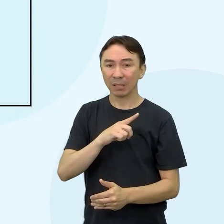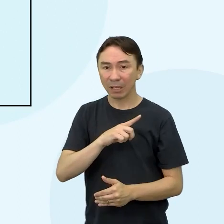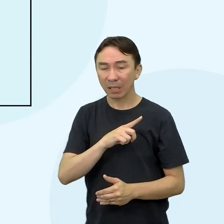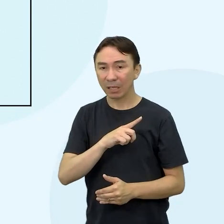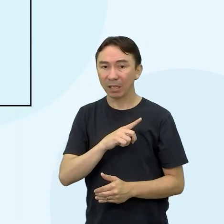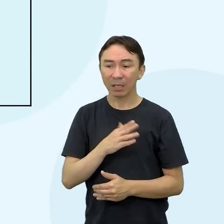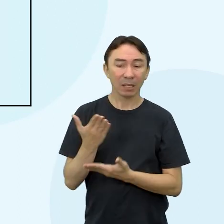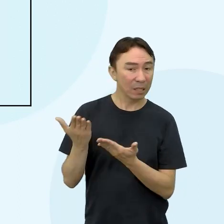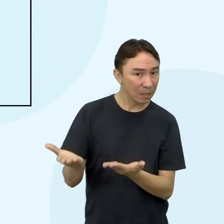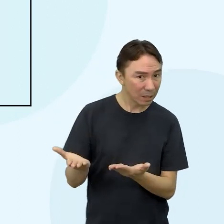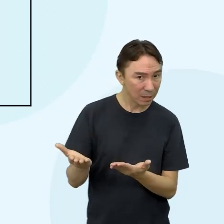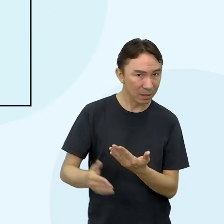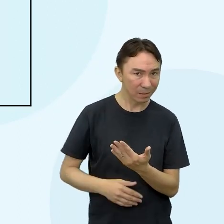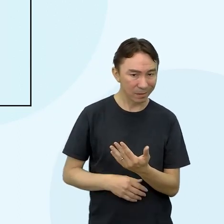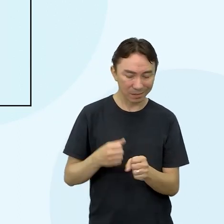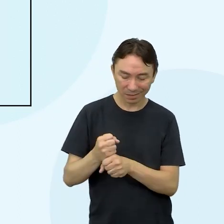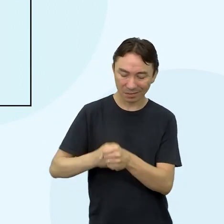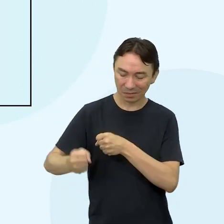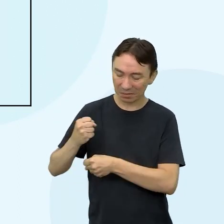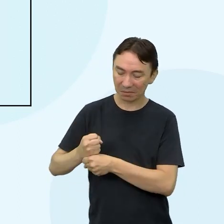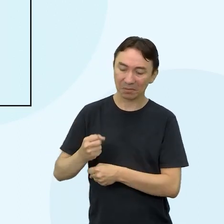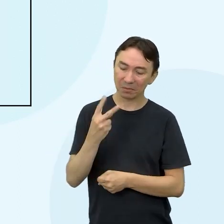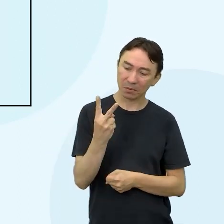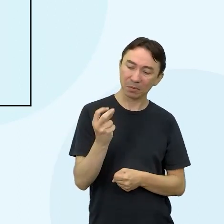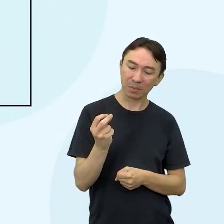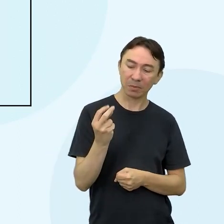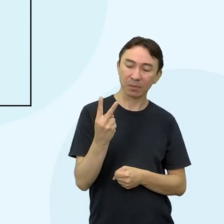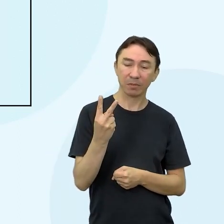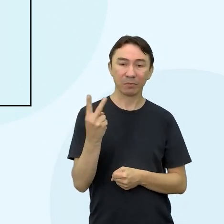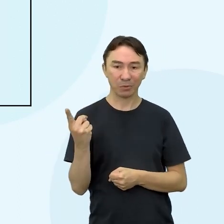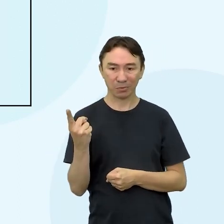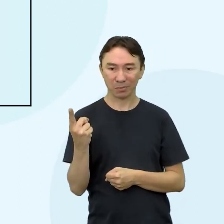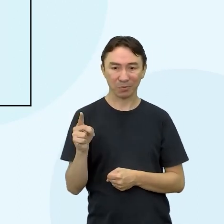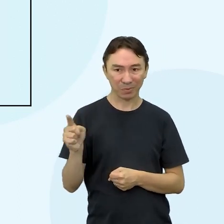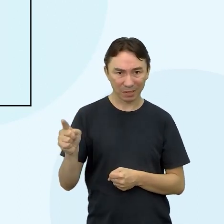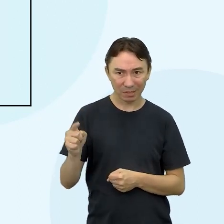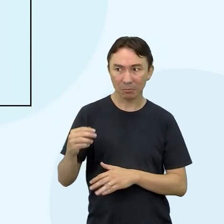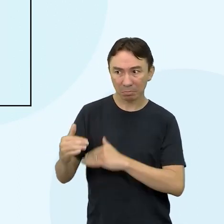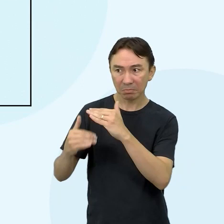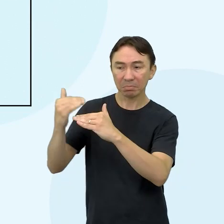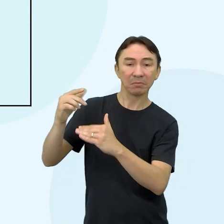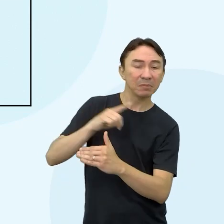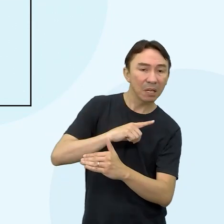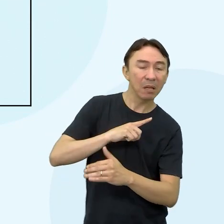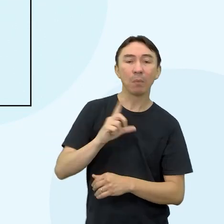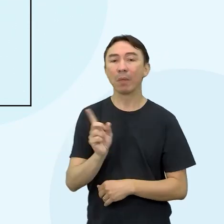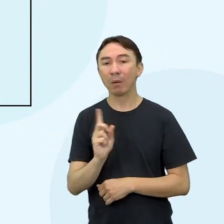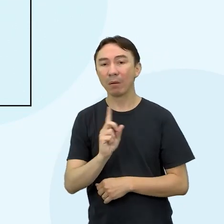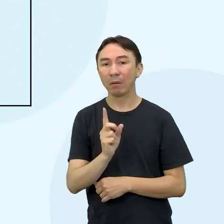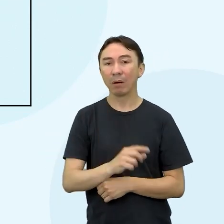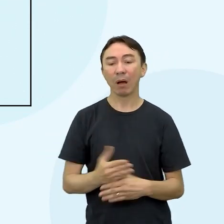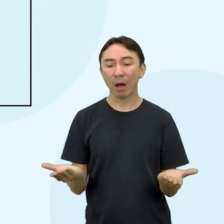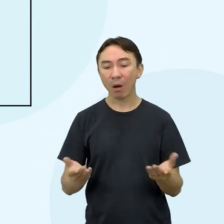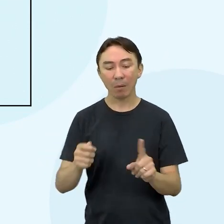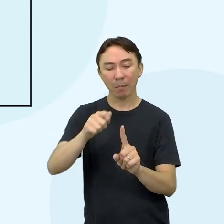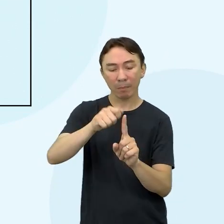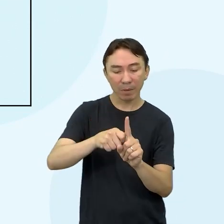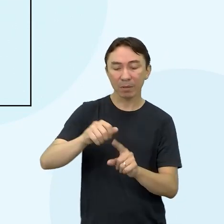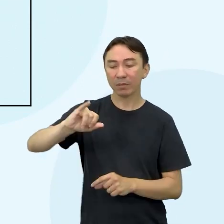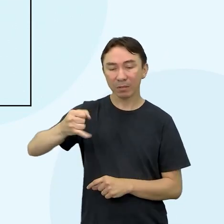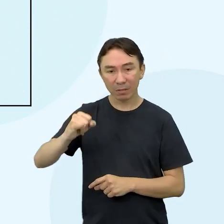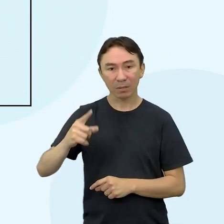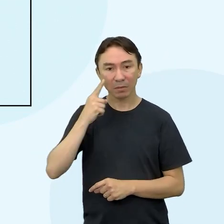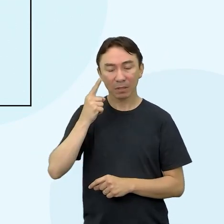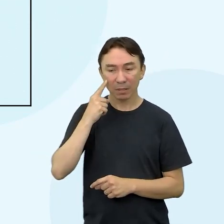em 2021, o que ele apresentou aí em janeiro e, se for o caso, né, trabalhar também com